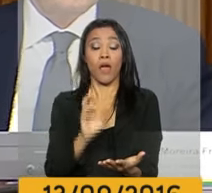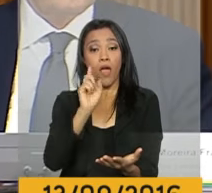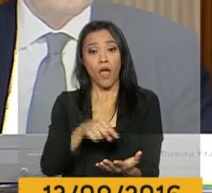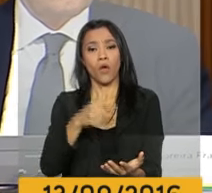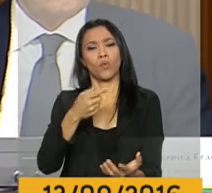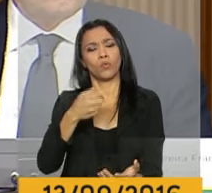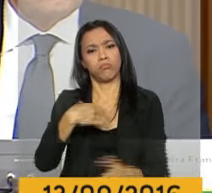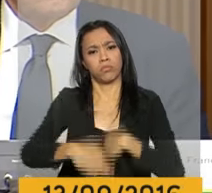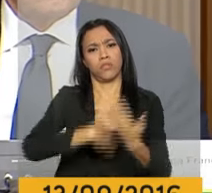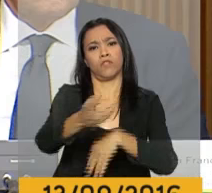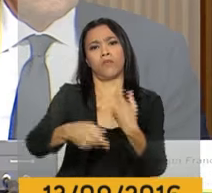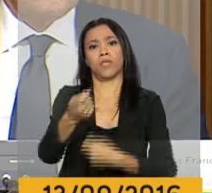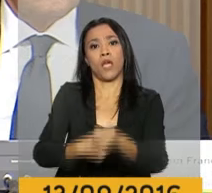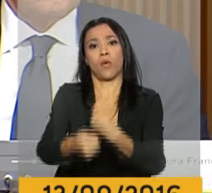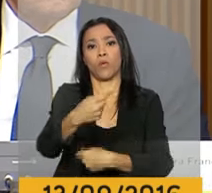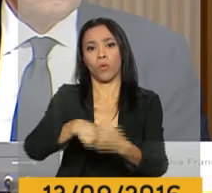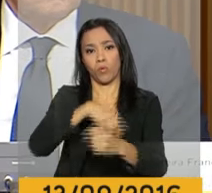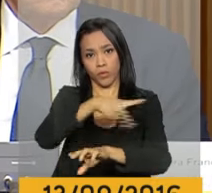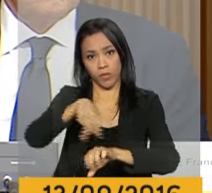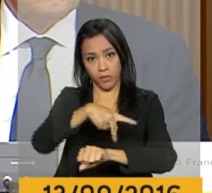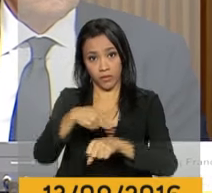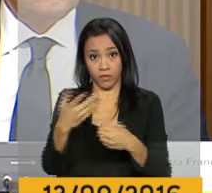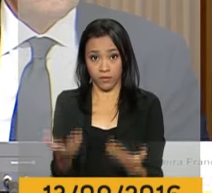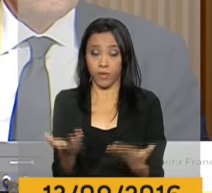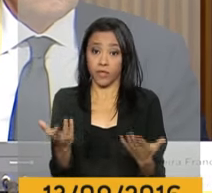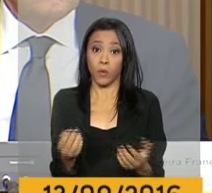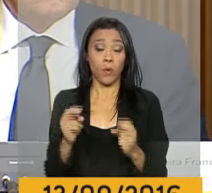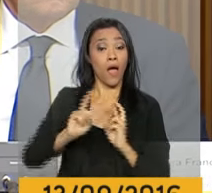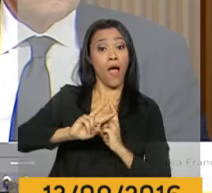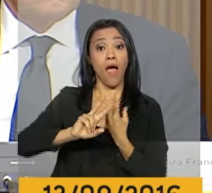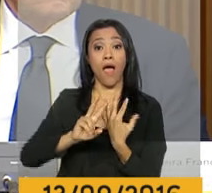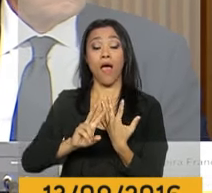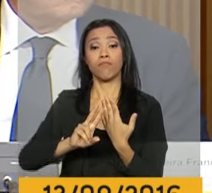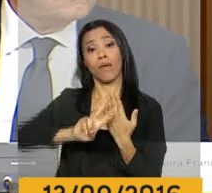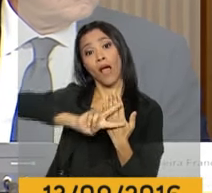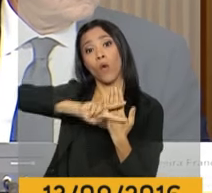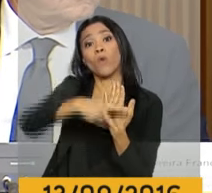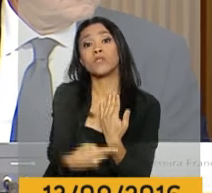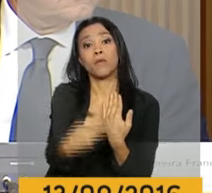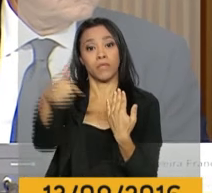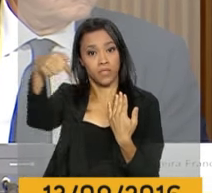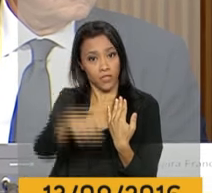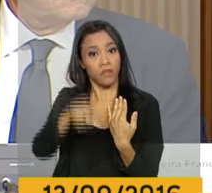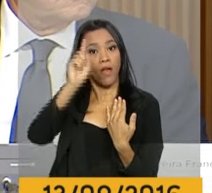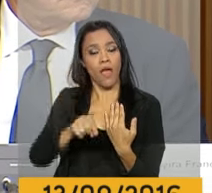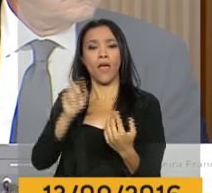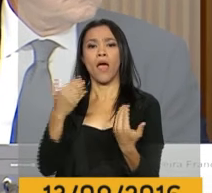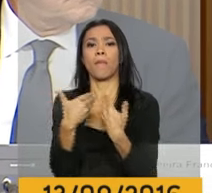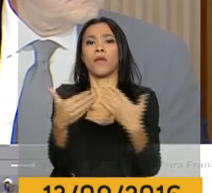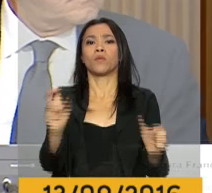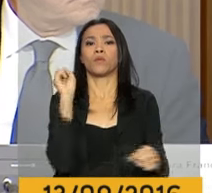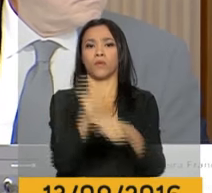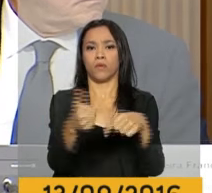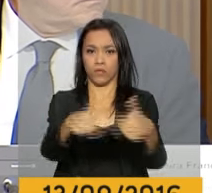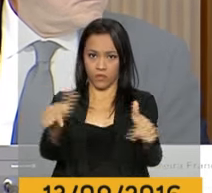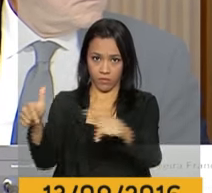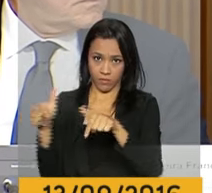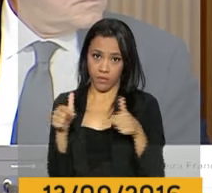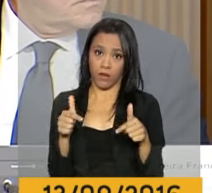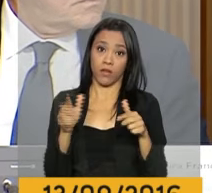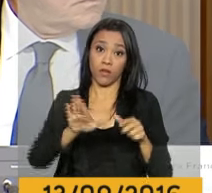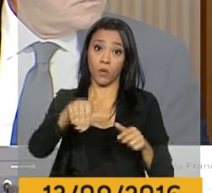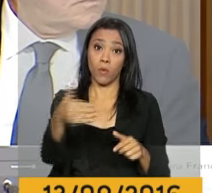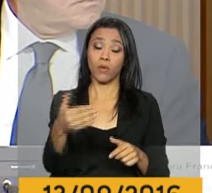país mas como consequência natural exatamente a abertura de empregos porque do instante que nós tivemos